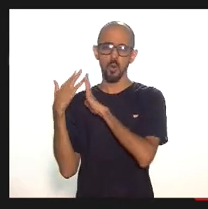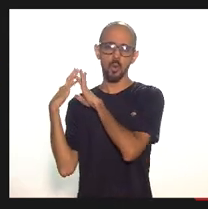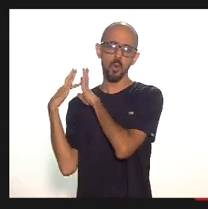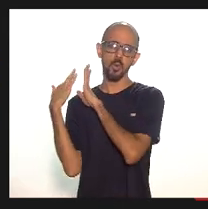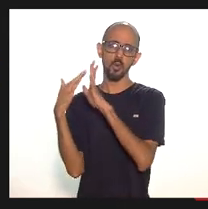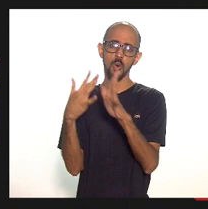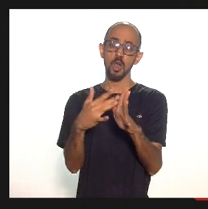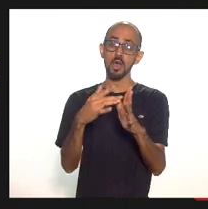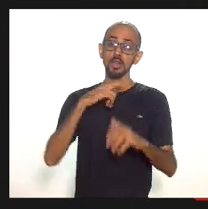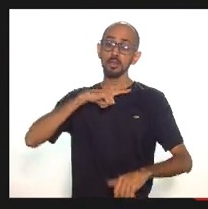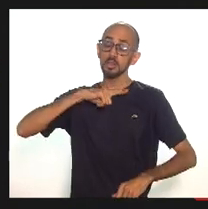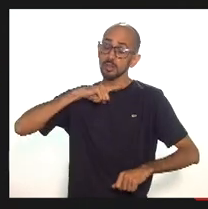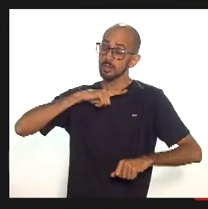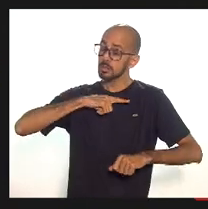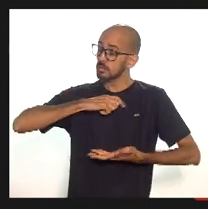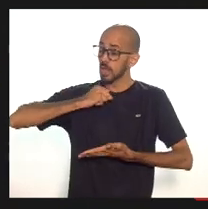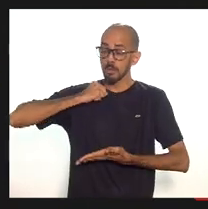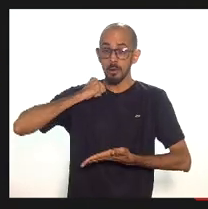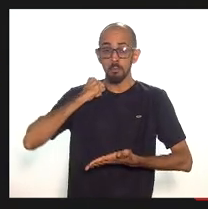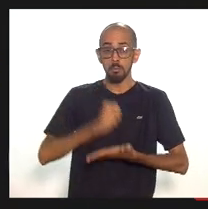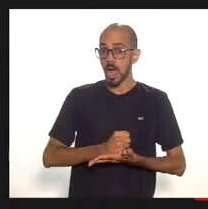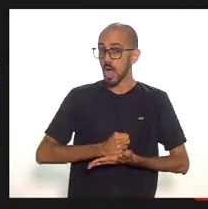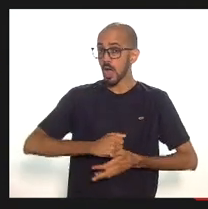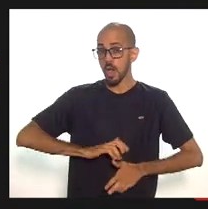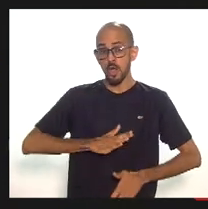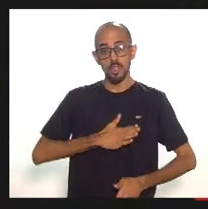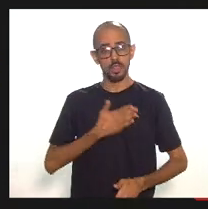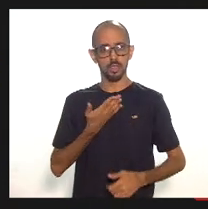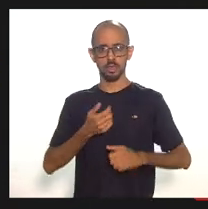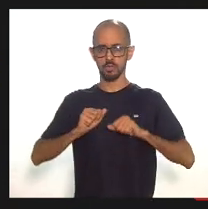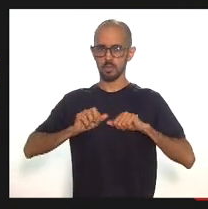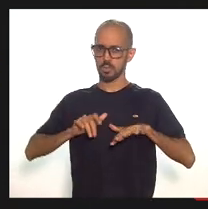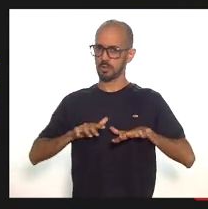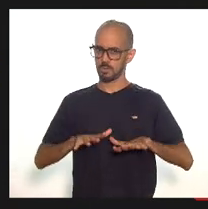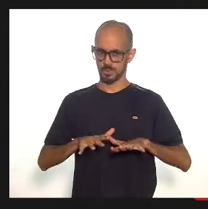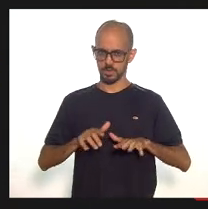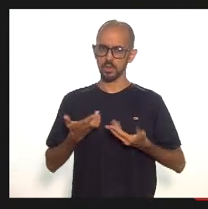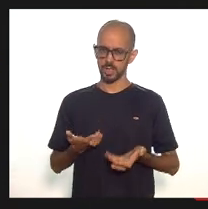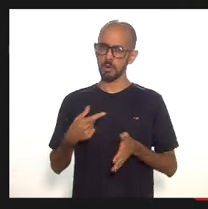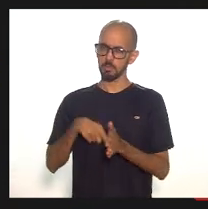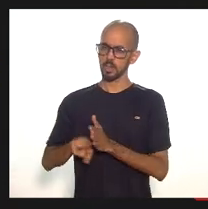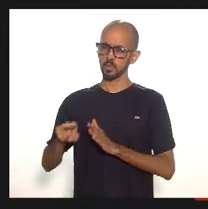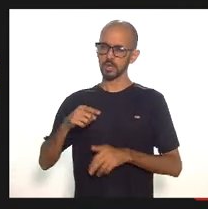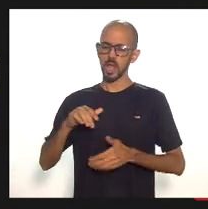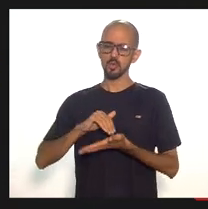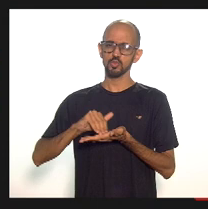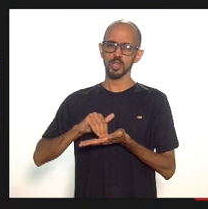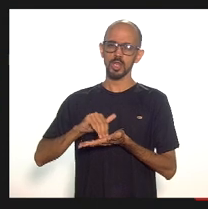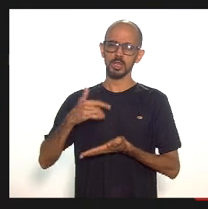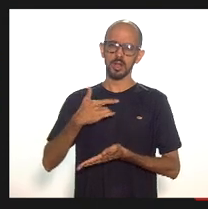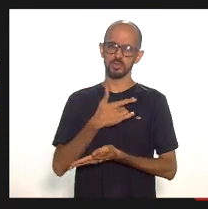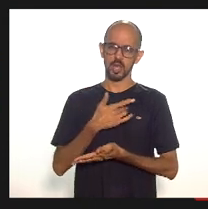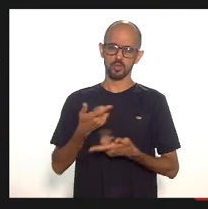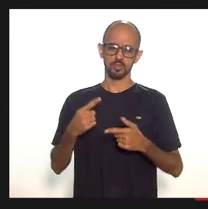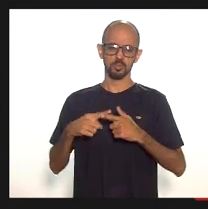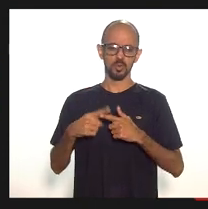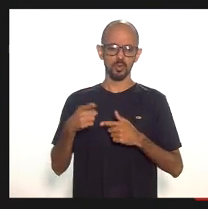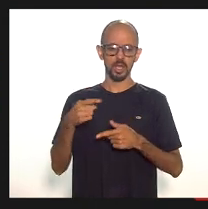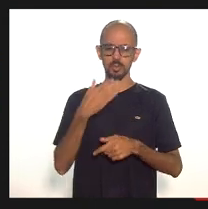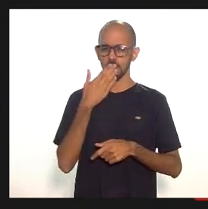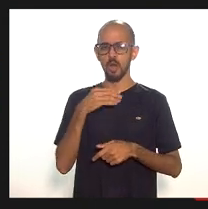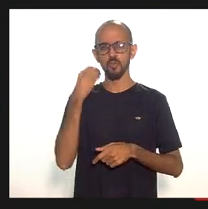impacto tremendo nas condições da pandemia. Então, eu gostaria de fazer essa pergunta ao secretário de Saúde: o que que motivou, qual